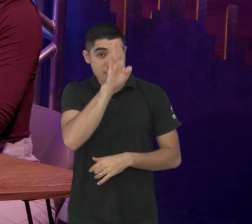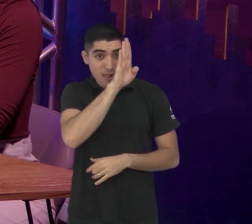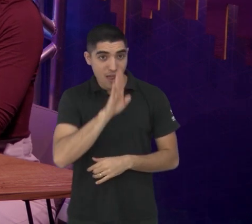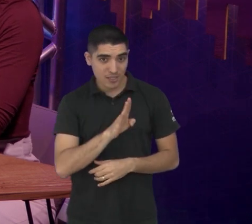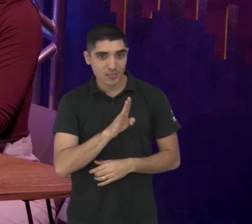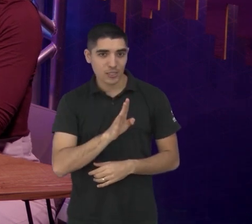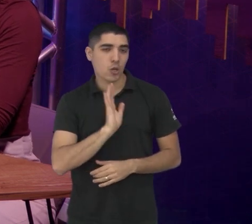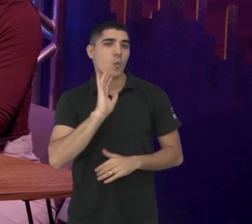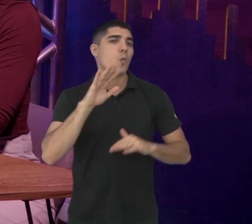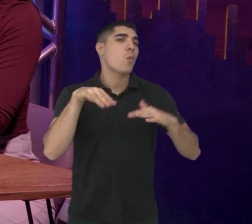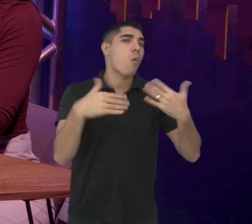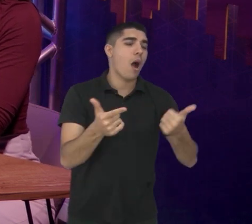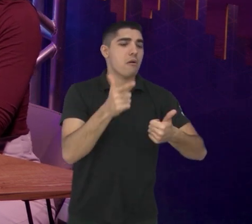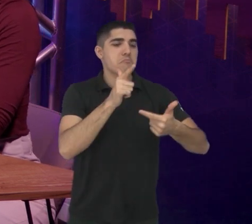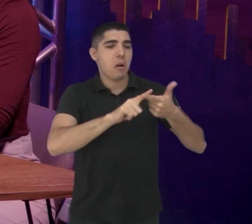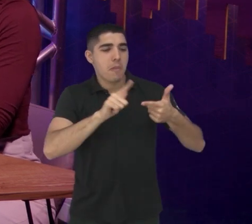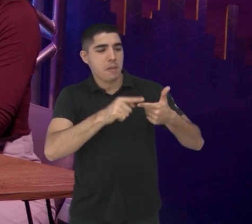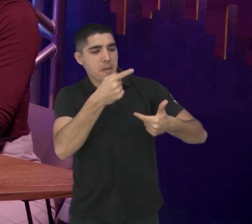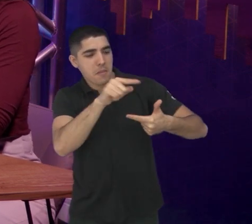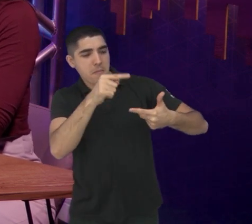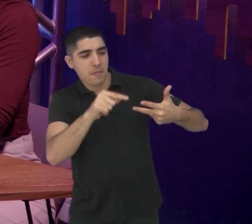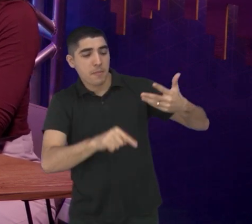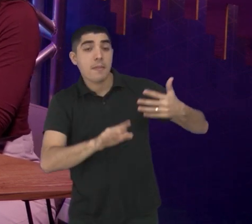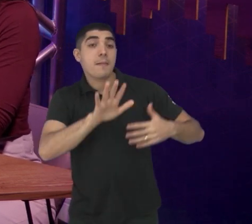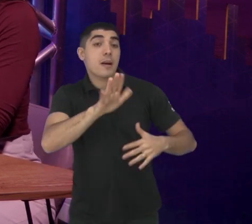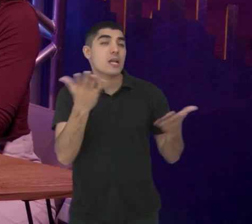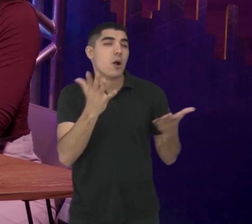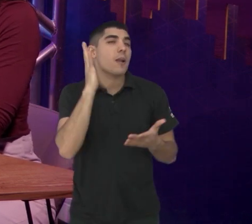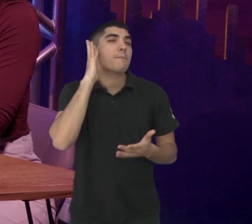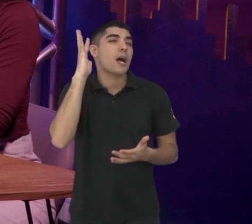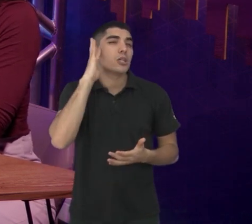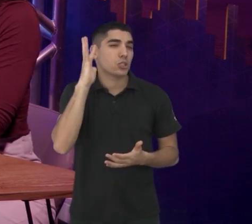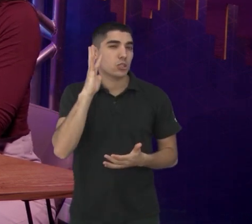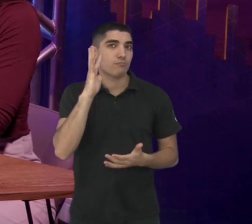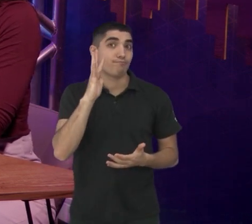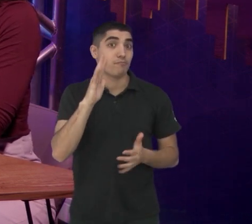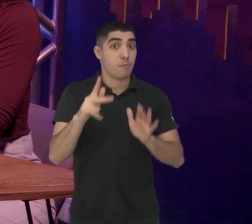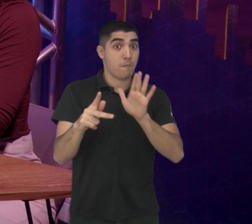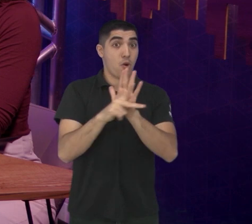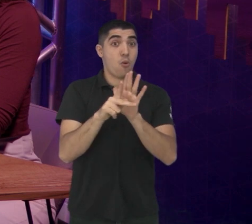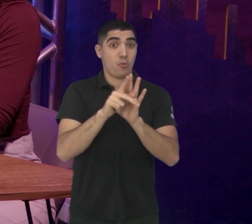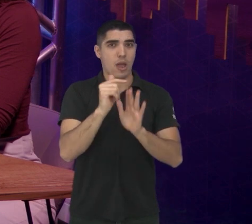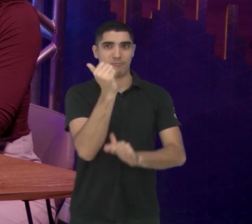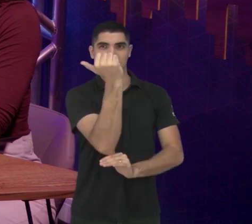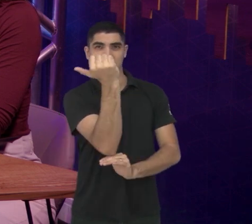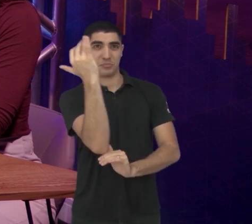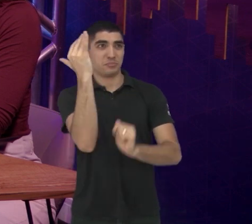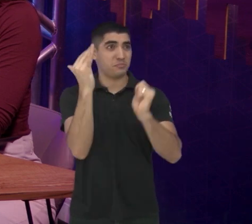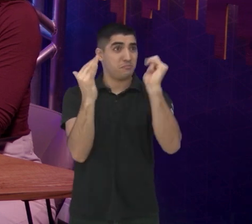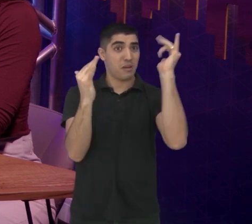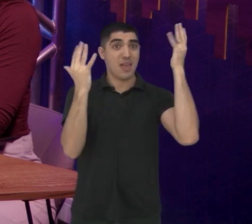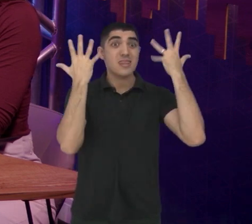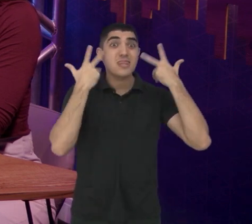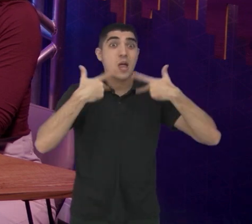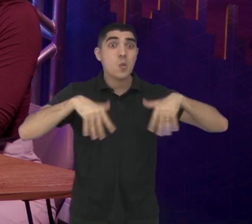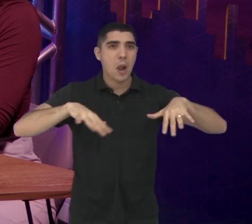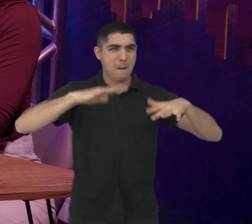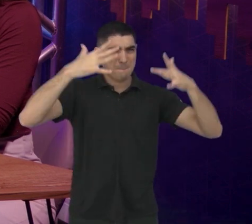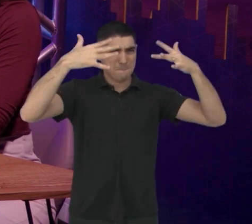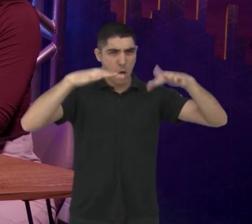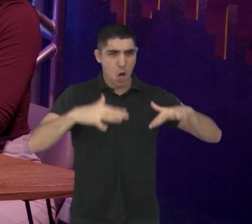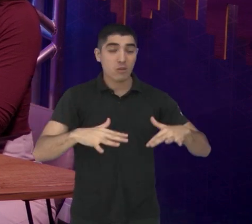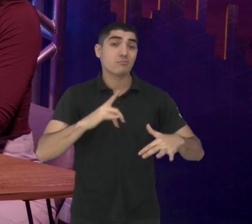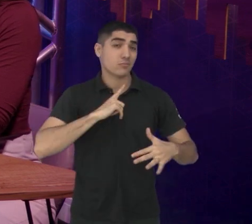pouquinho sobre o Brasil, né, Dani? Nossa Quais realidade são aqui. Exatamente. Só que se a gente expandir essa conversa, os desastres naturais, eles podem